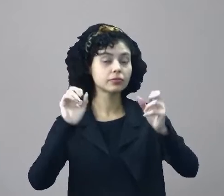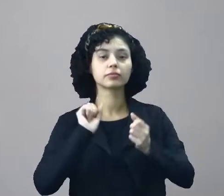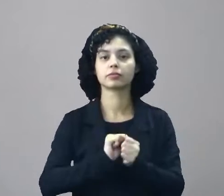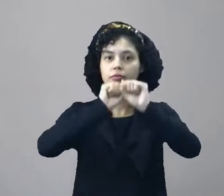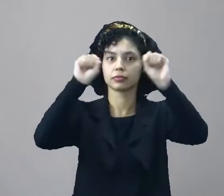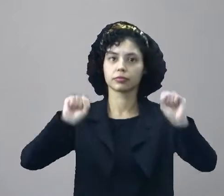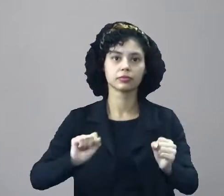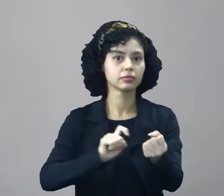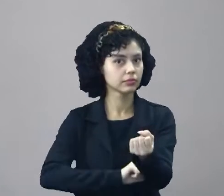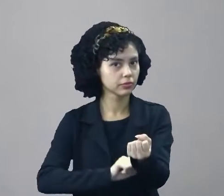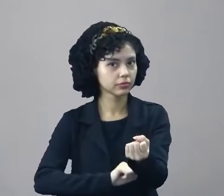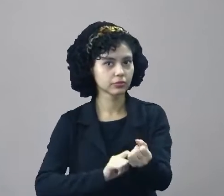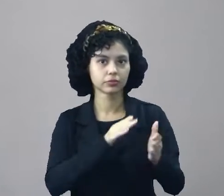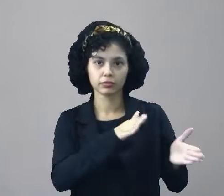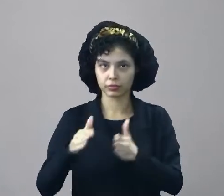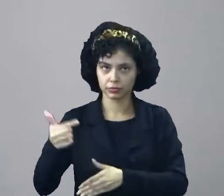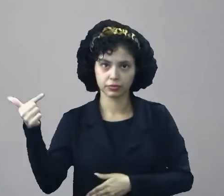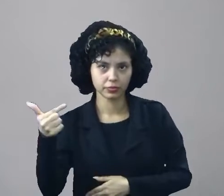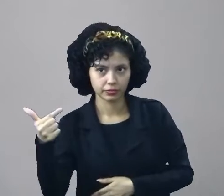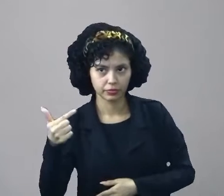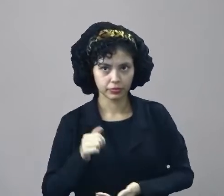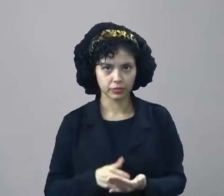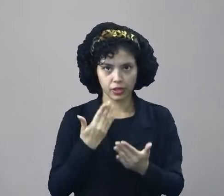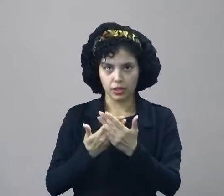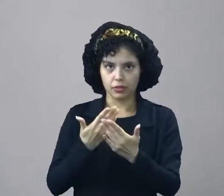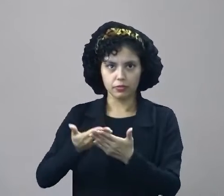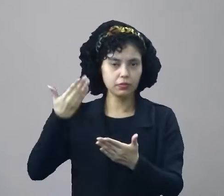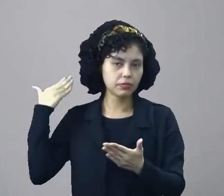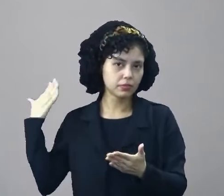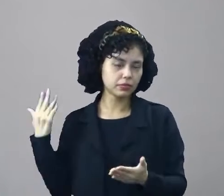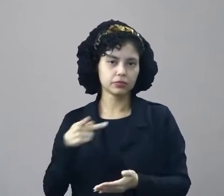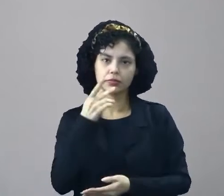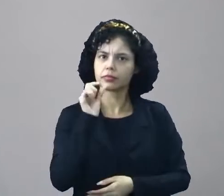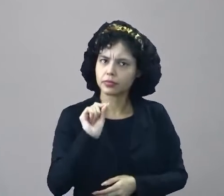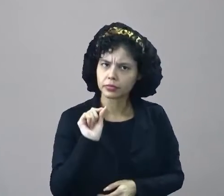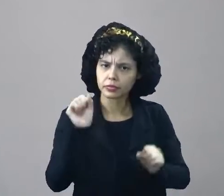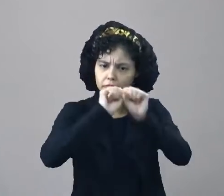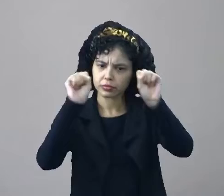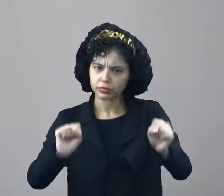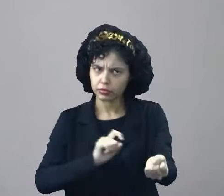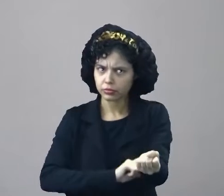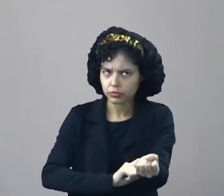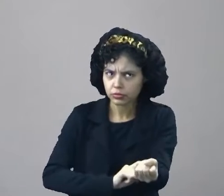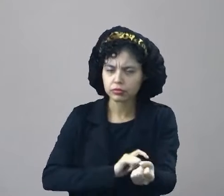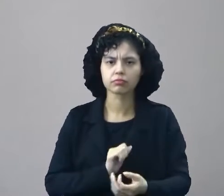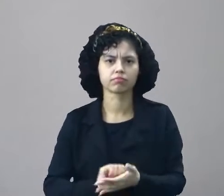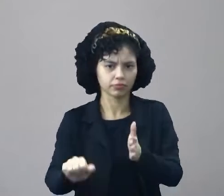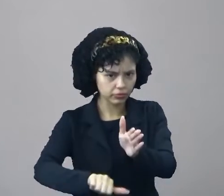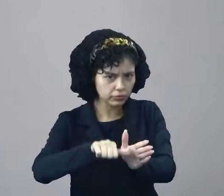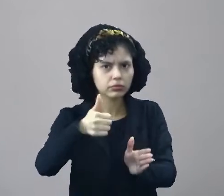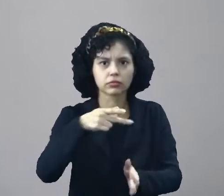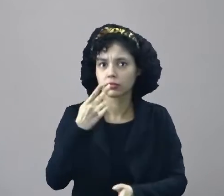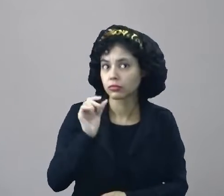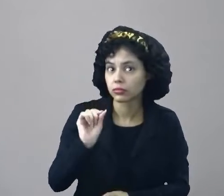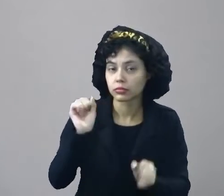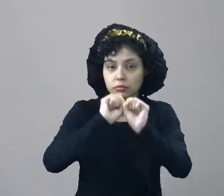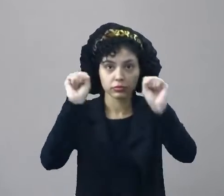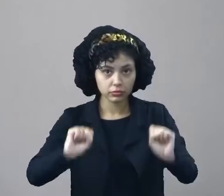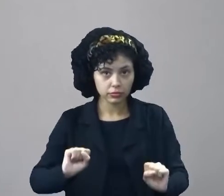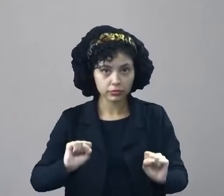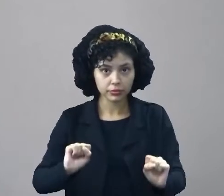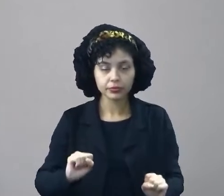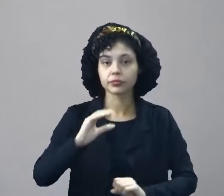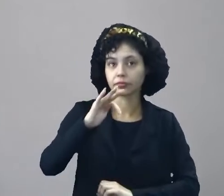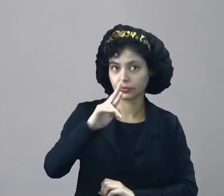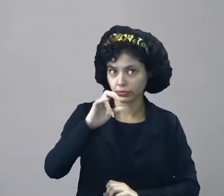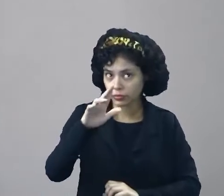sobre o sistema nervoso. A aula passada a gente começou a falar sobre o sistema nervoso. Primeiramente falamos sobre o sistema nervoso